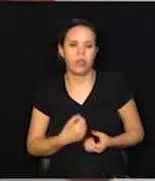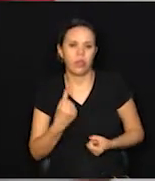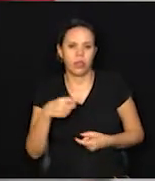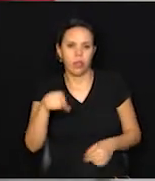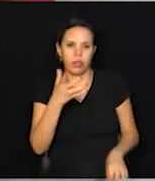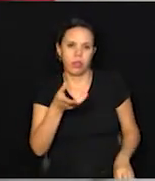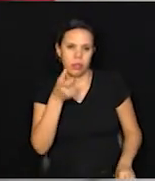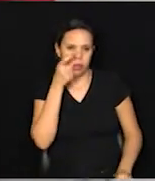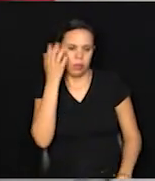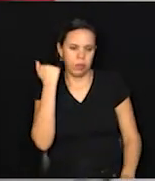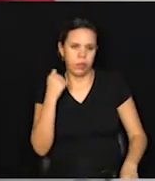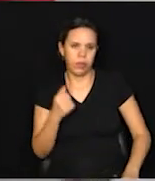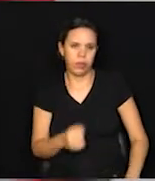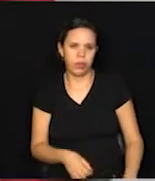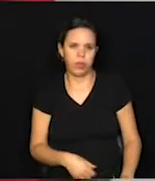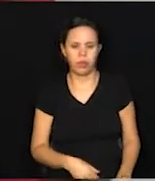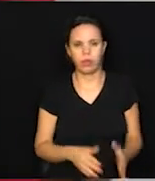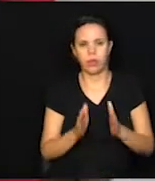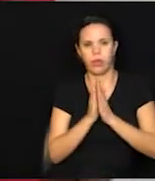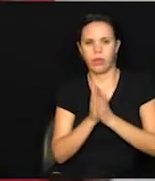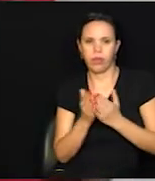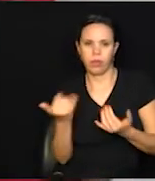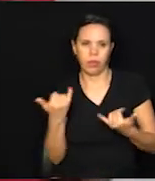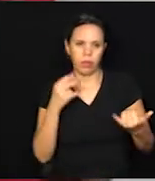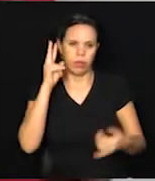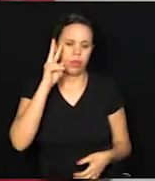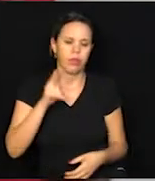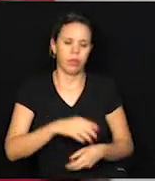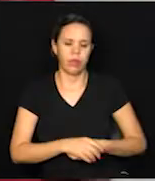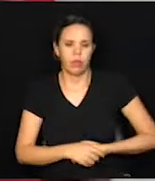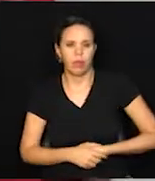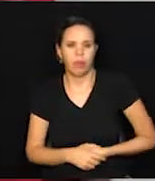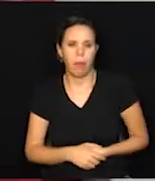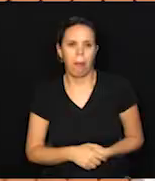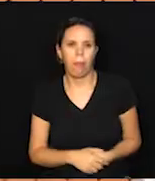queriam saber, por favor, me lembrem aqui.